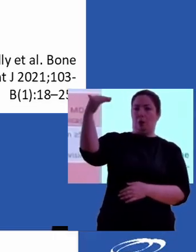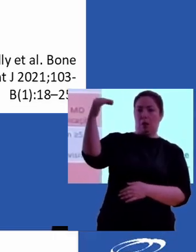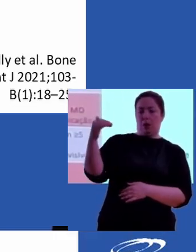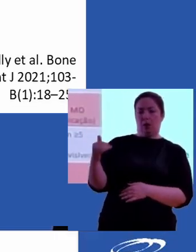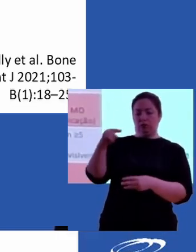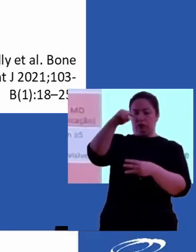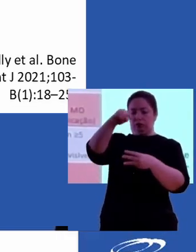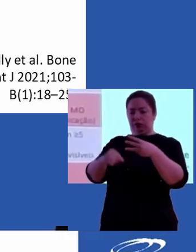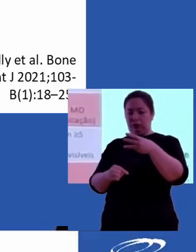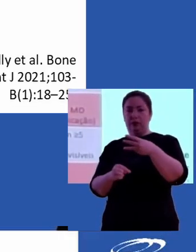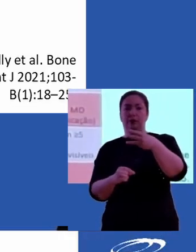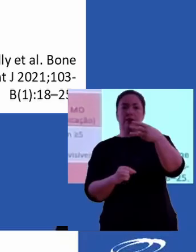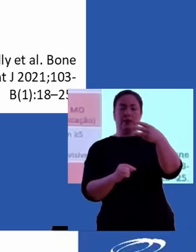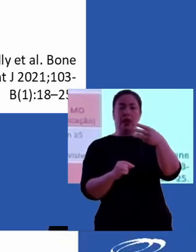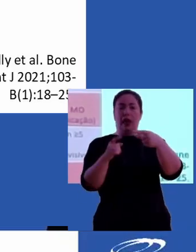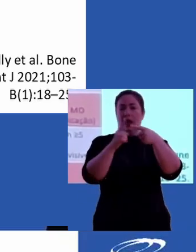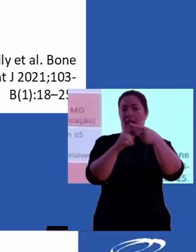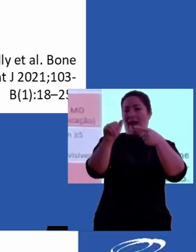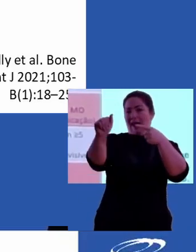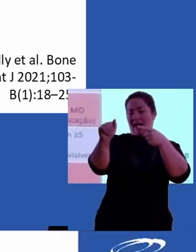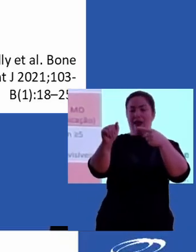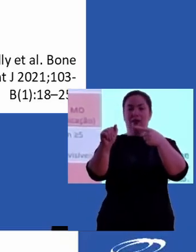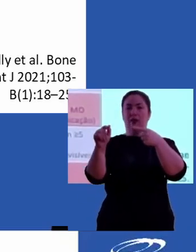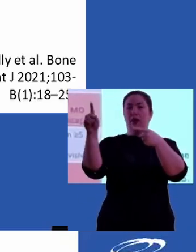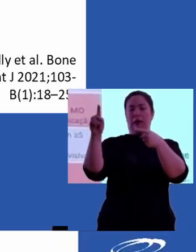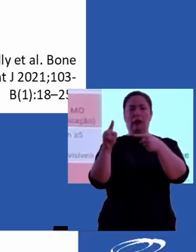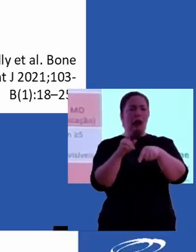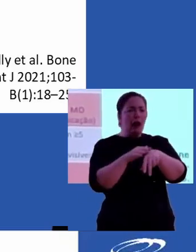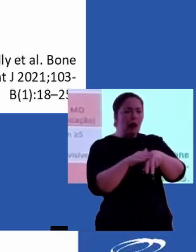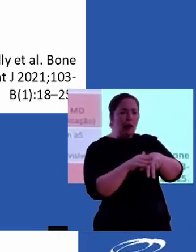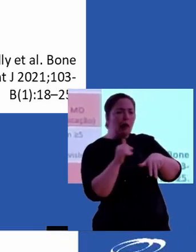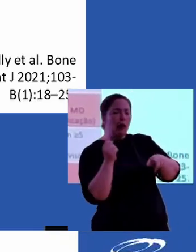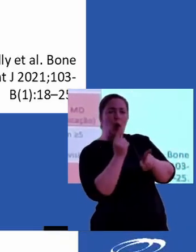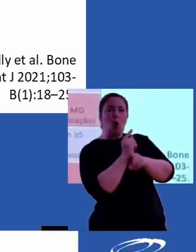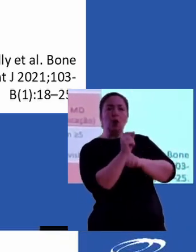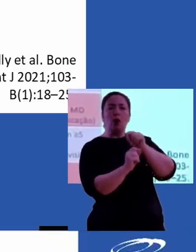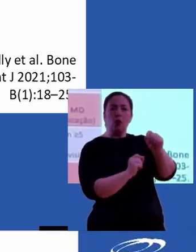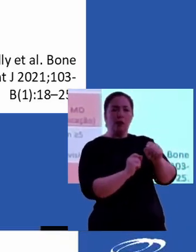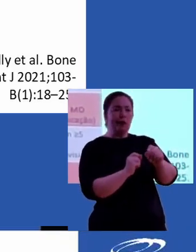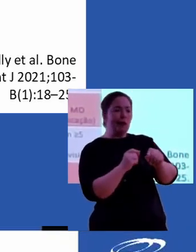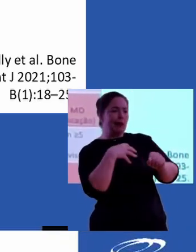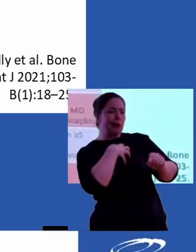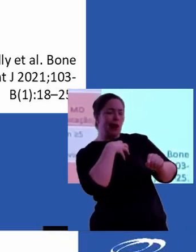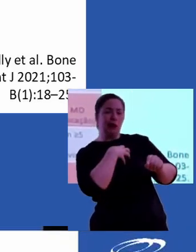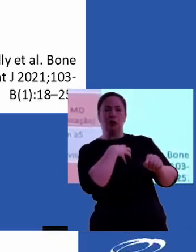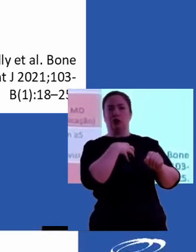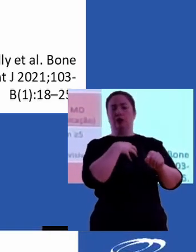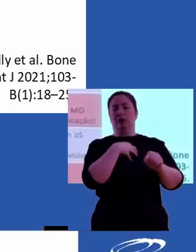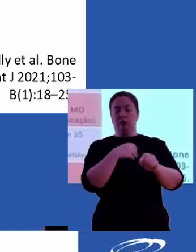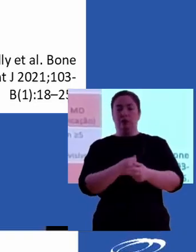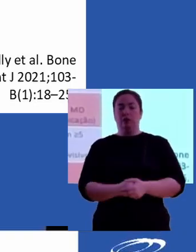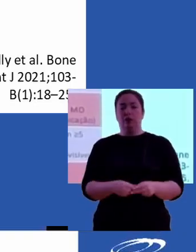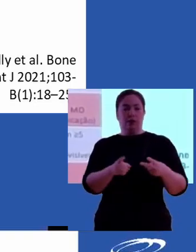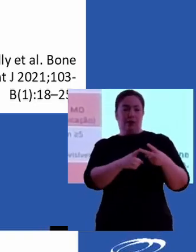grandes categorias. Categoria A, os critérios clínicos, que incluem achados clínicos e o achado de proteína C reativa. Critérios